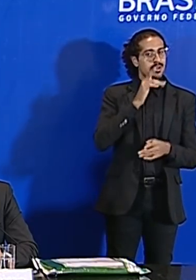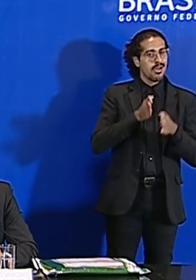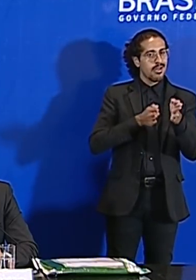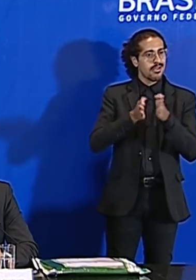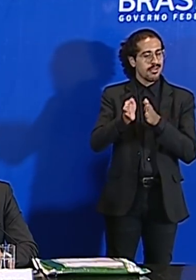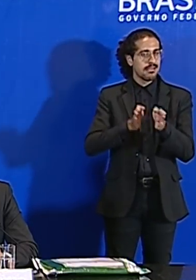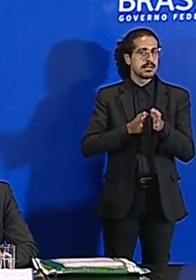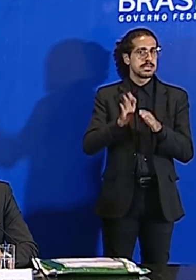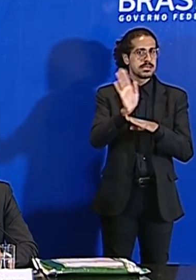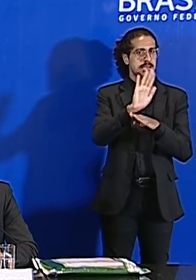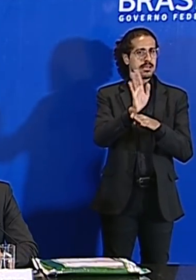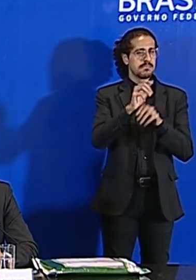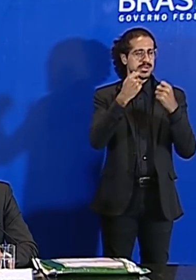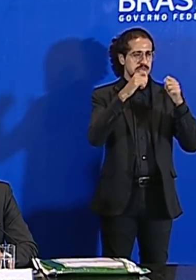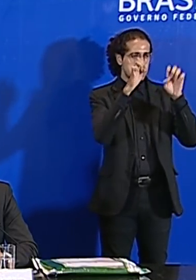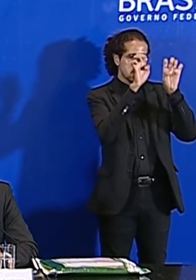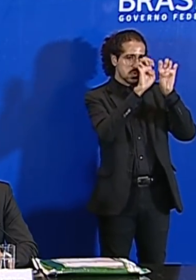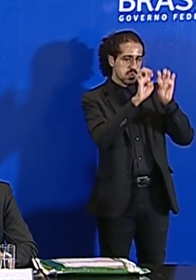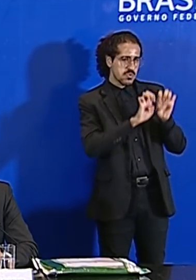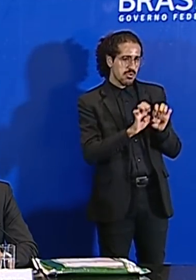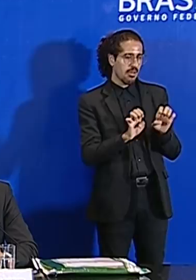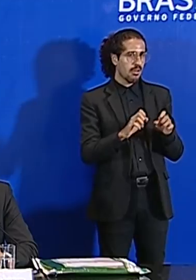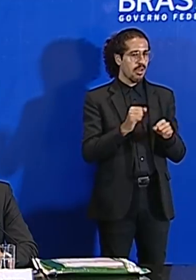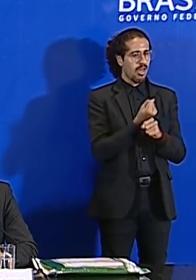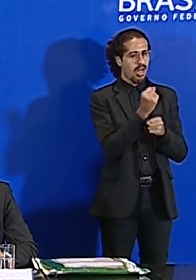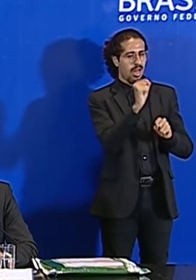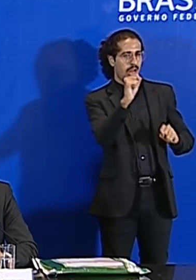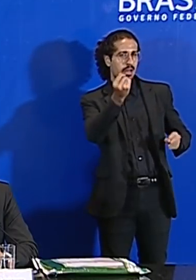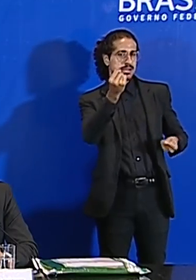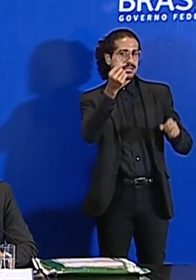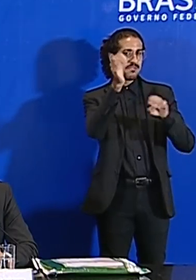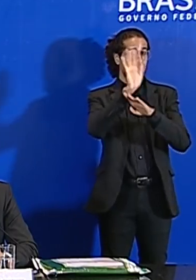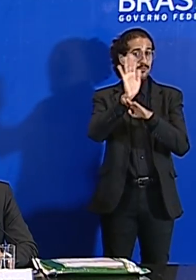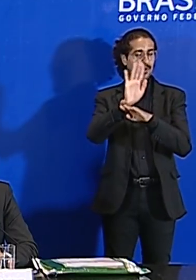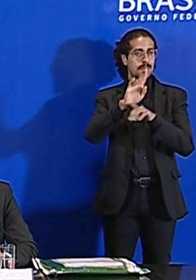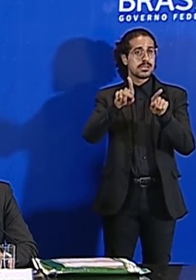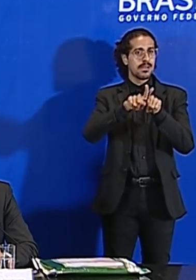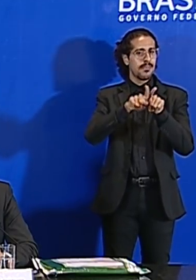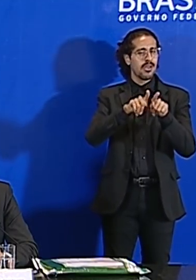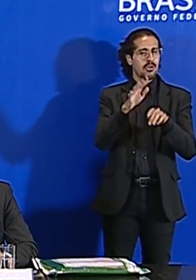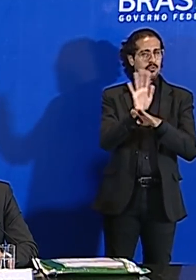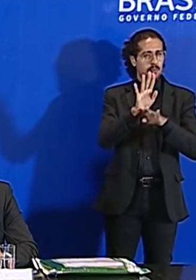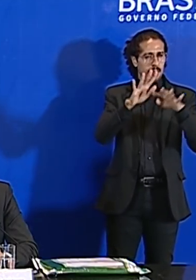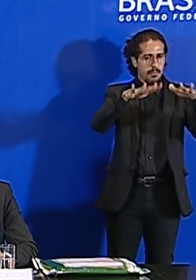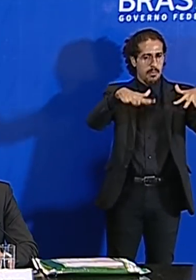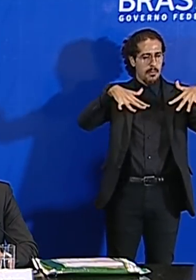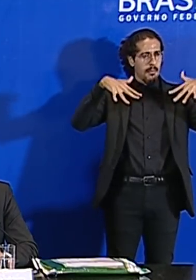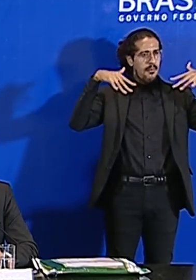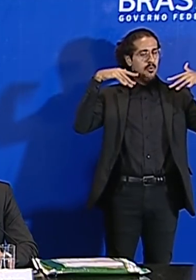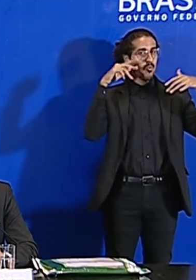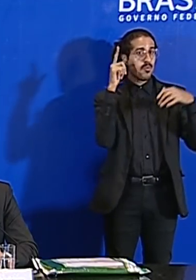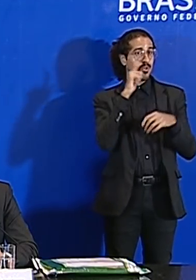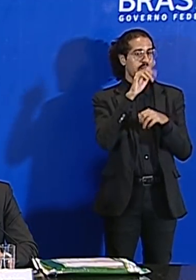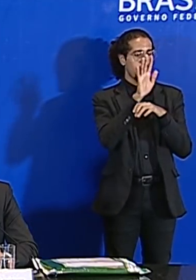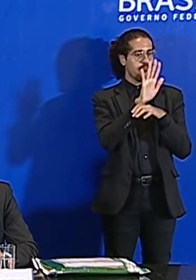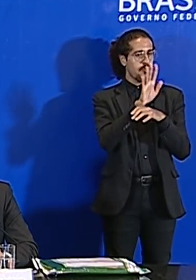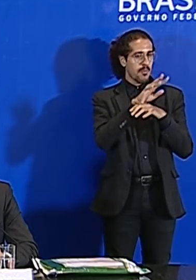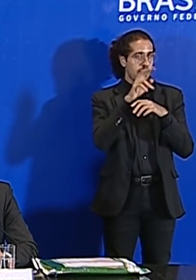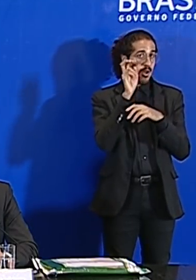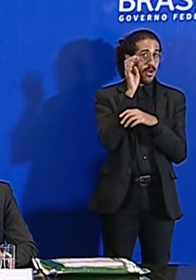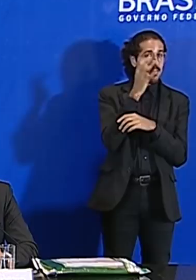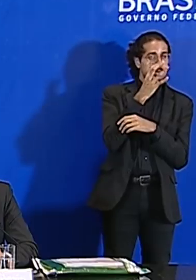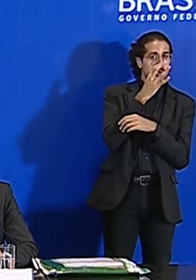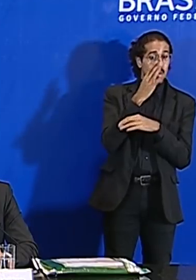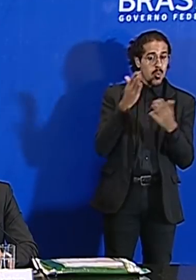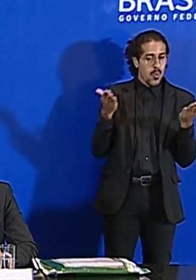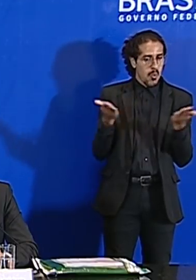uma estrutura grande para produzir um filme e de cinema para conseguir ver o filme. E hoje você vê o filme